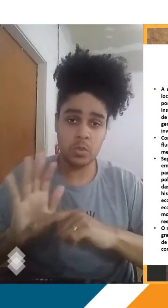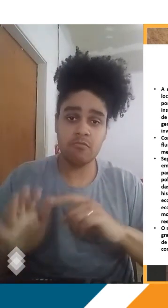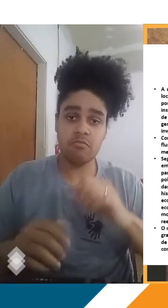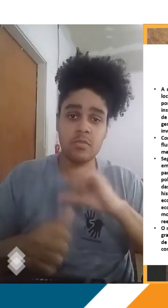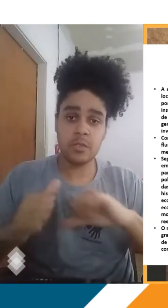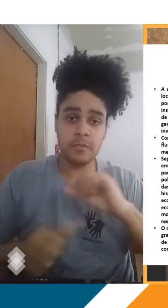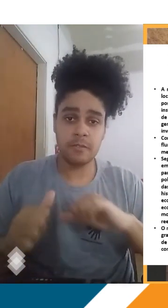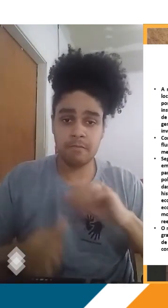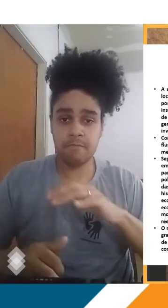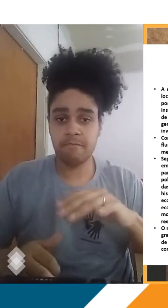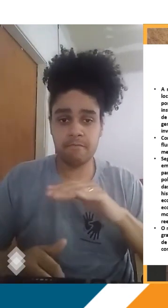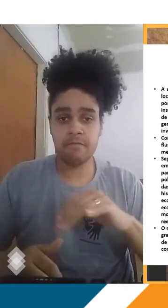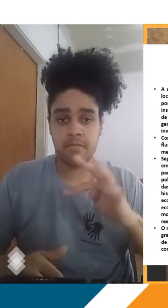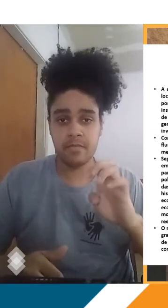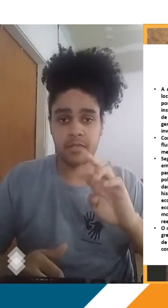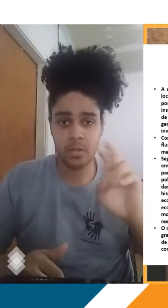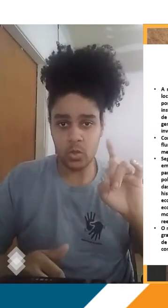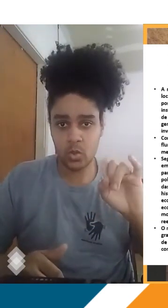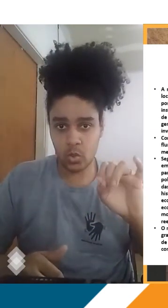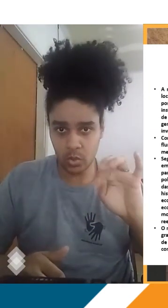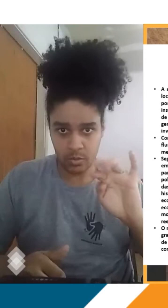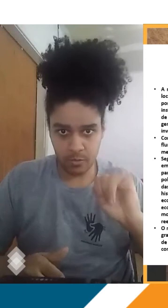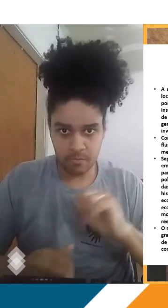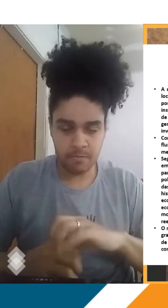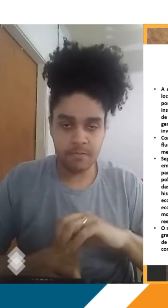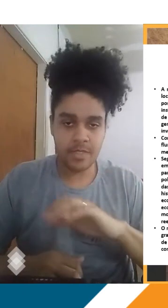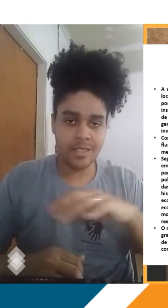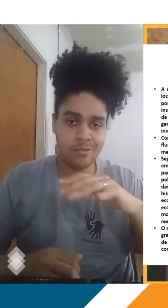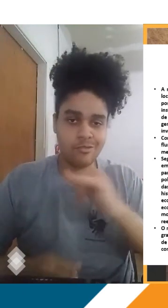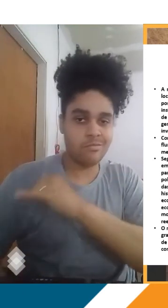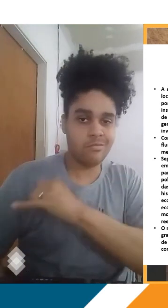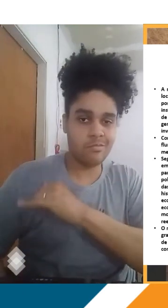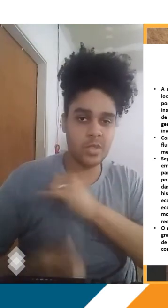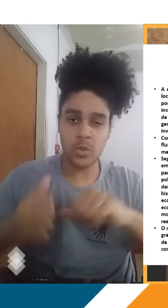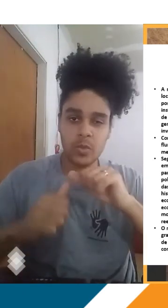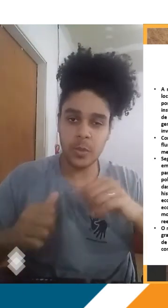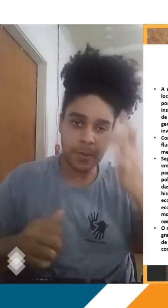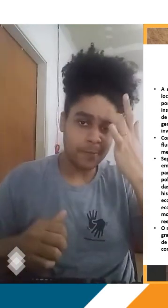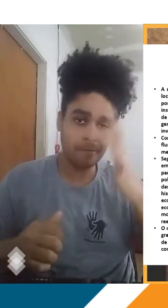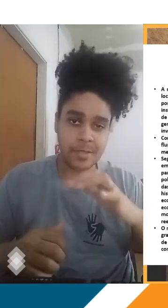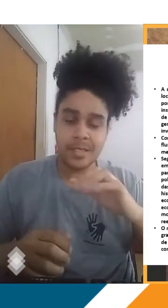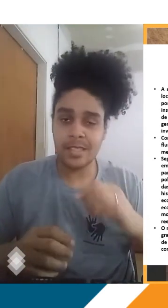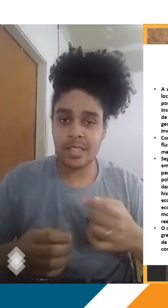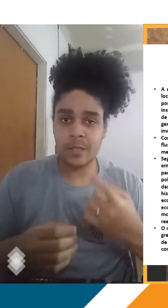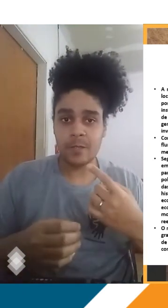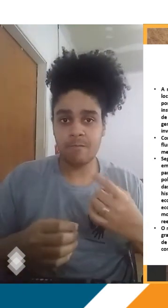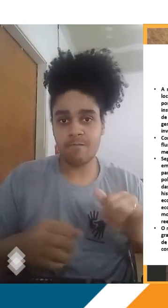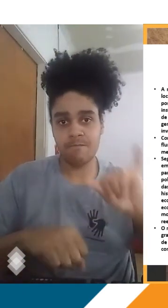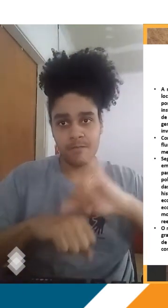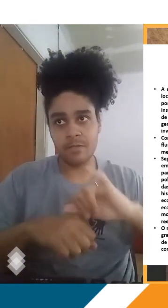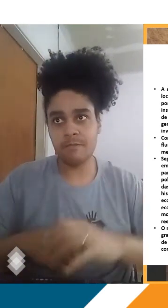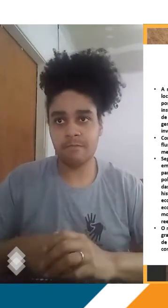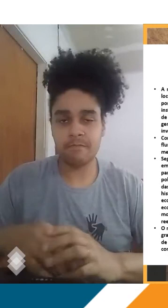essa contribuição para grandes transformações no território e no cenário econômico do Estado do Rio de Janeiro, facilitando o trânsito de informações do centro